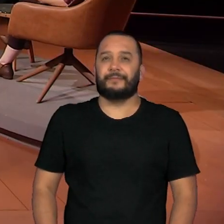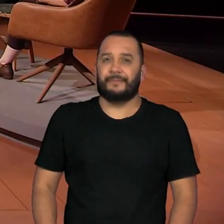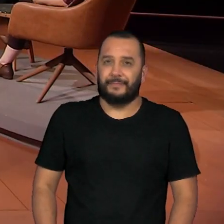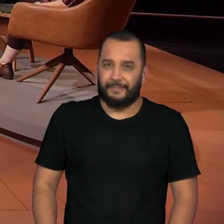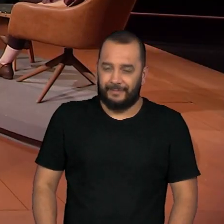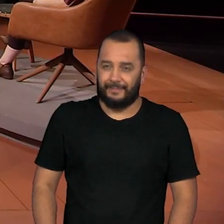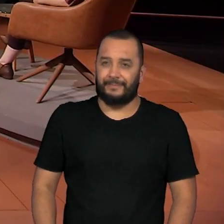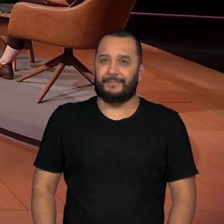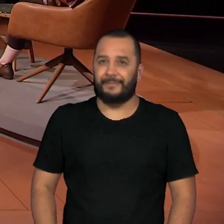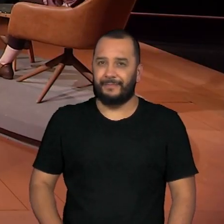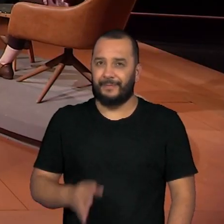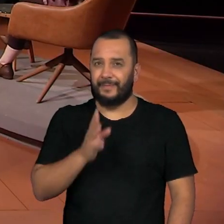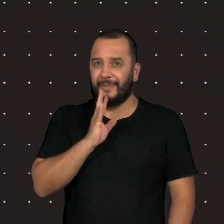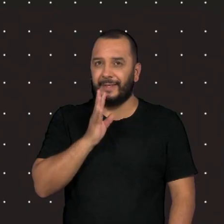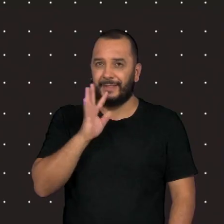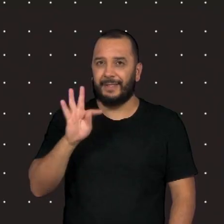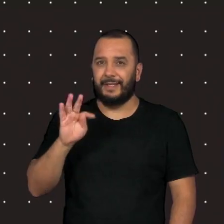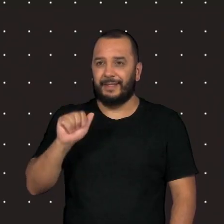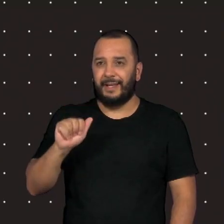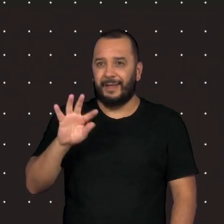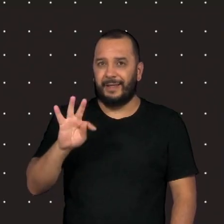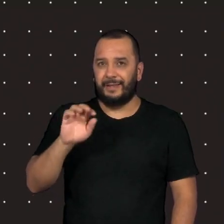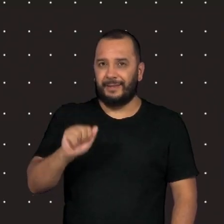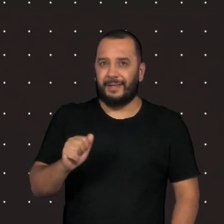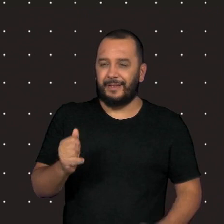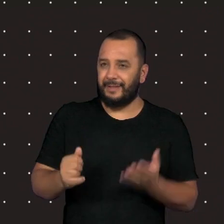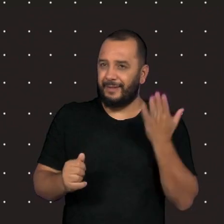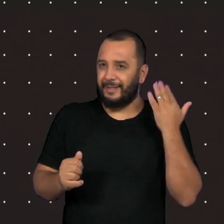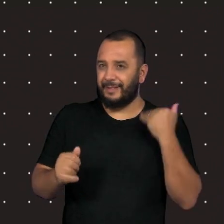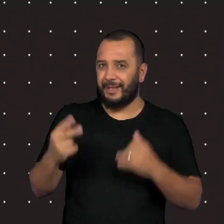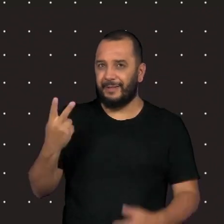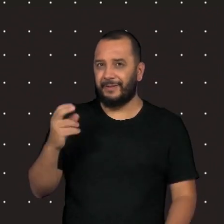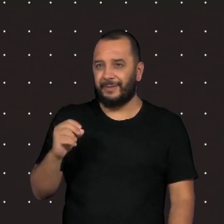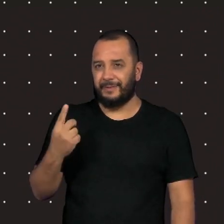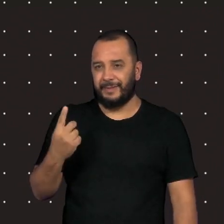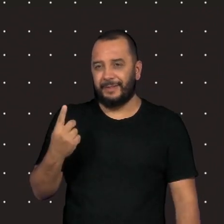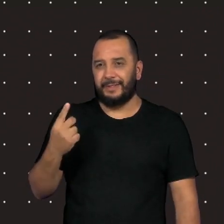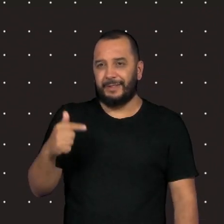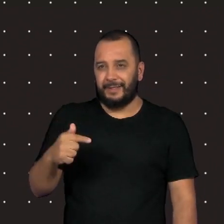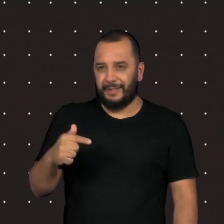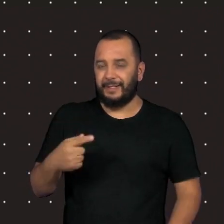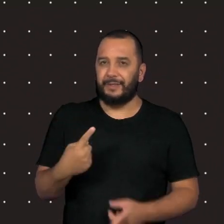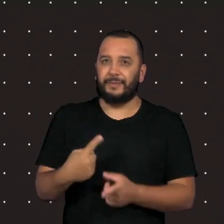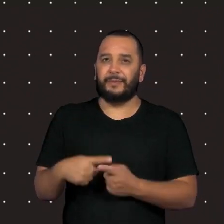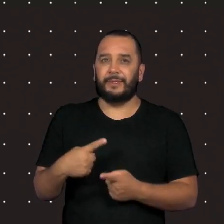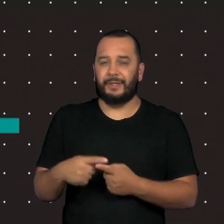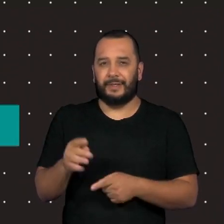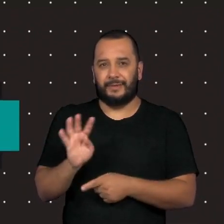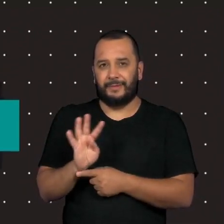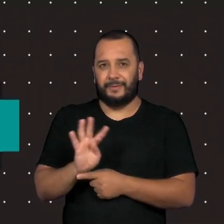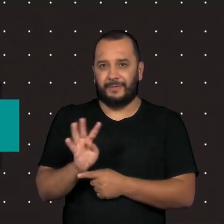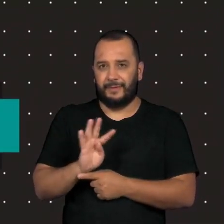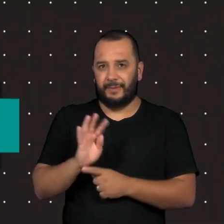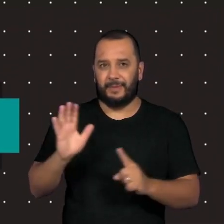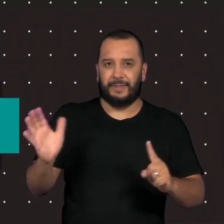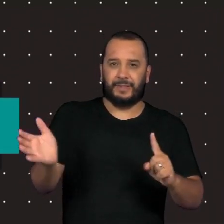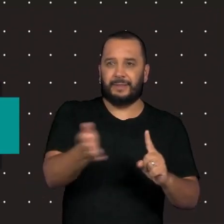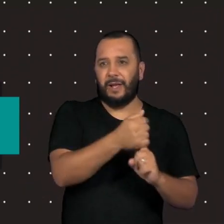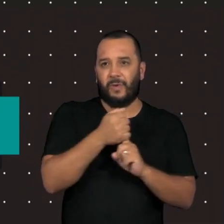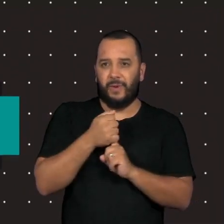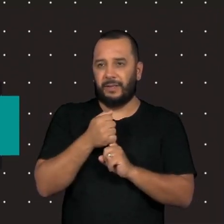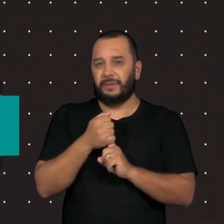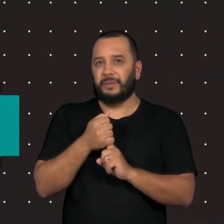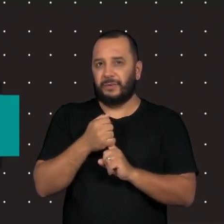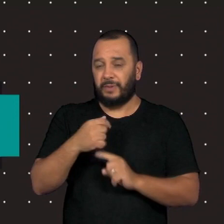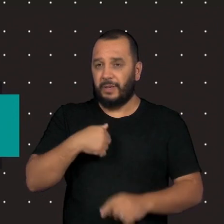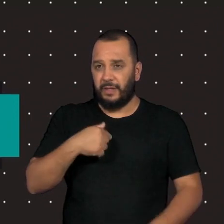vê-lo. Eu conheci a Tata Amaral, acredito que em 2017, em razão do filme Sequestro Relâmpago, onde eu fui